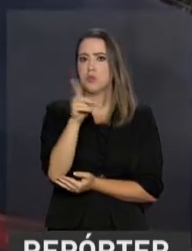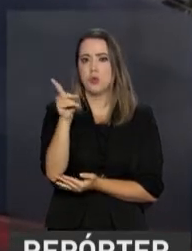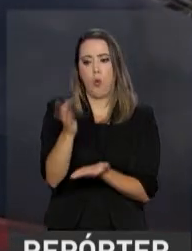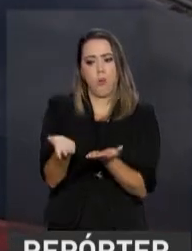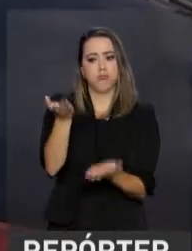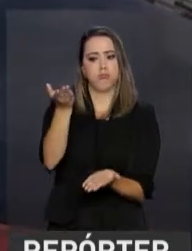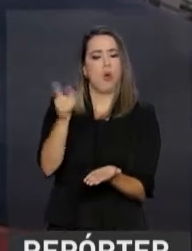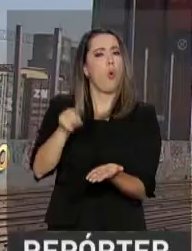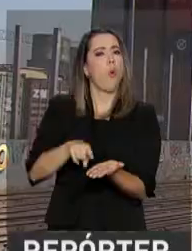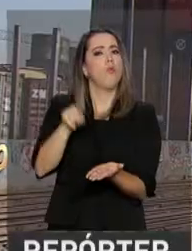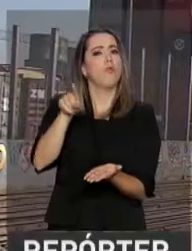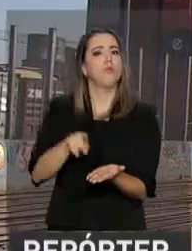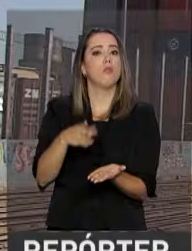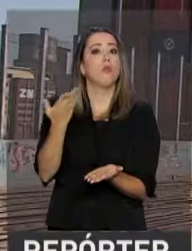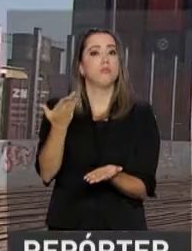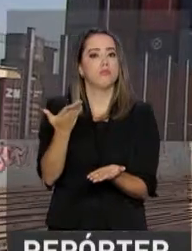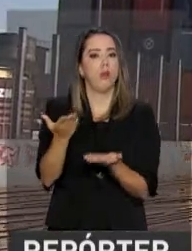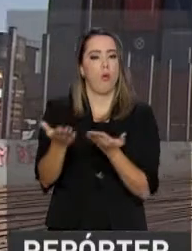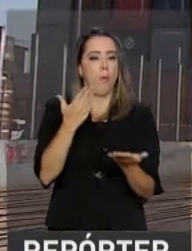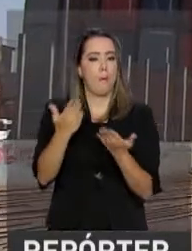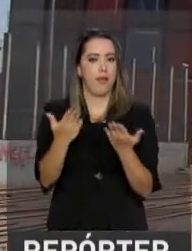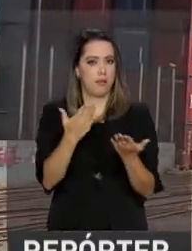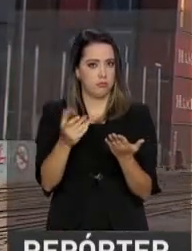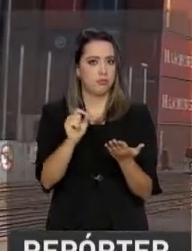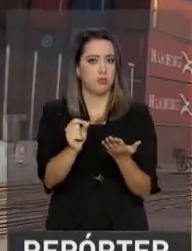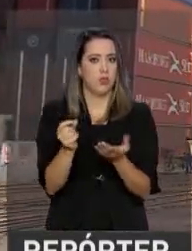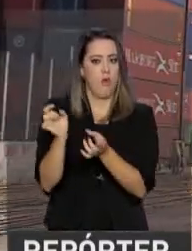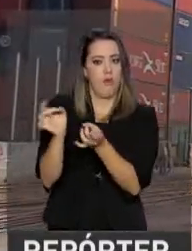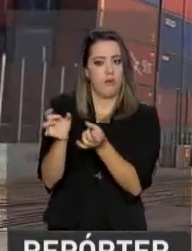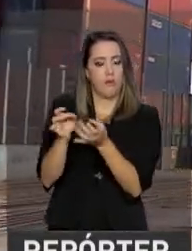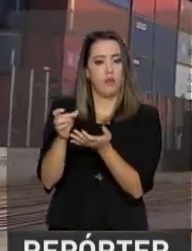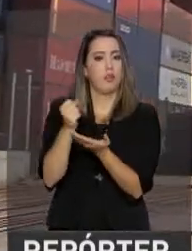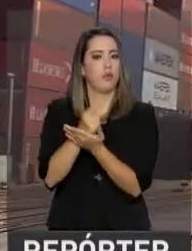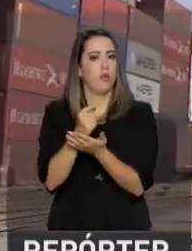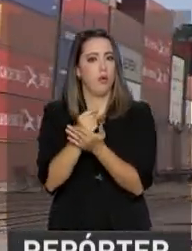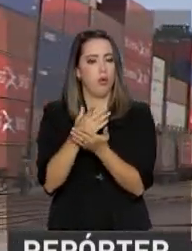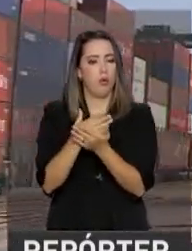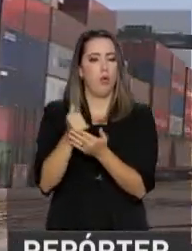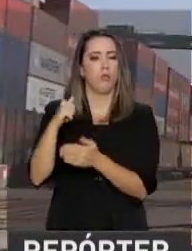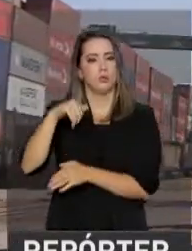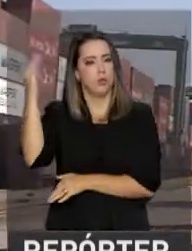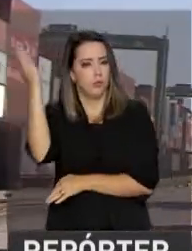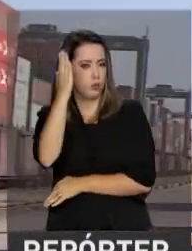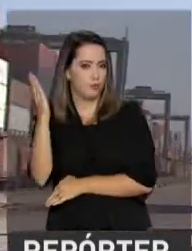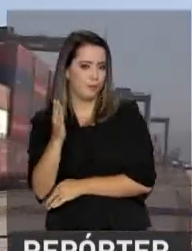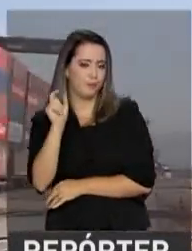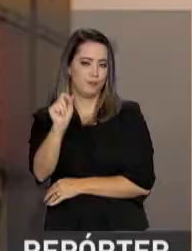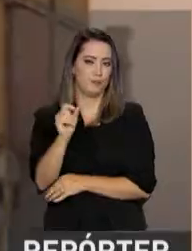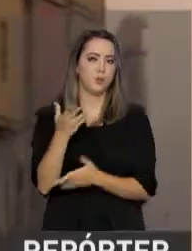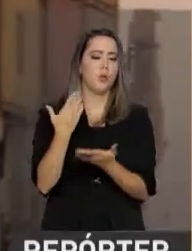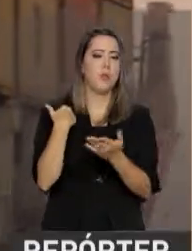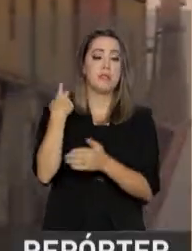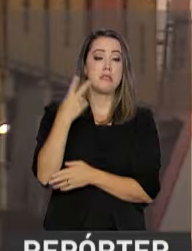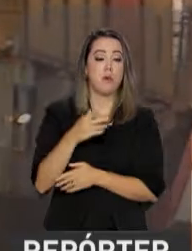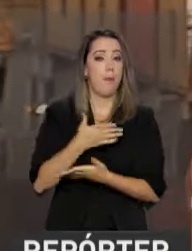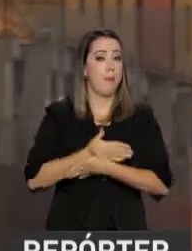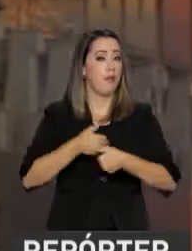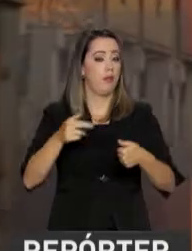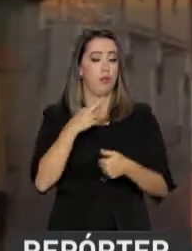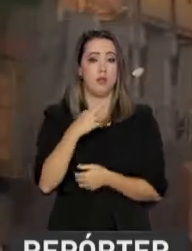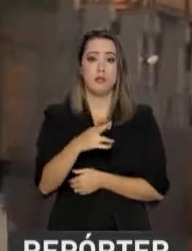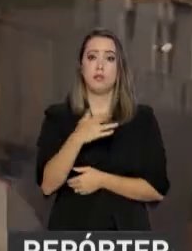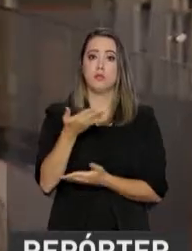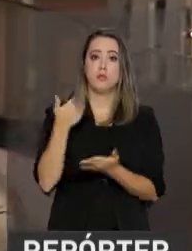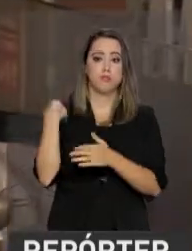importou no ano passado é o melhor resultado da série histórica que começou em 1989 em 2017